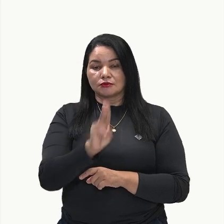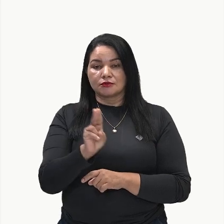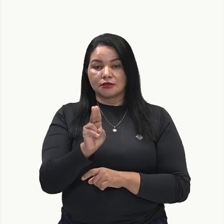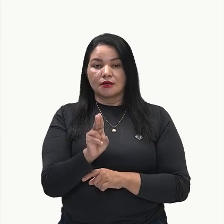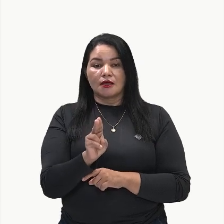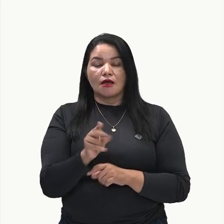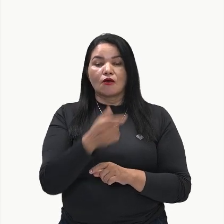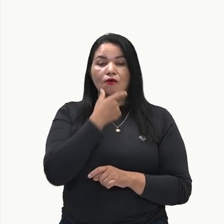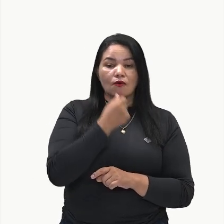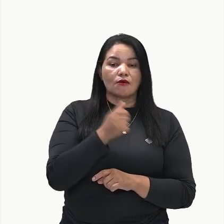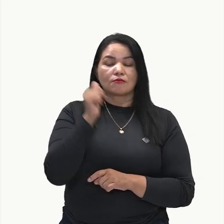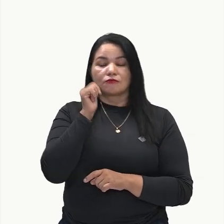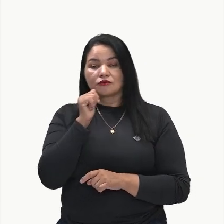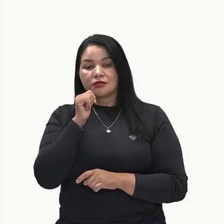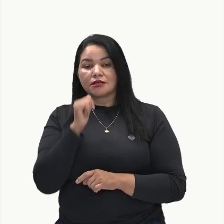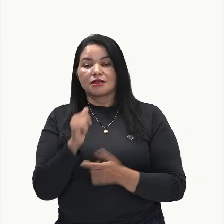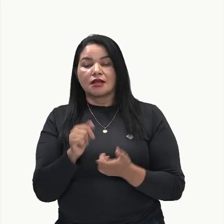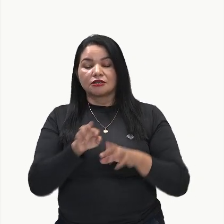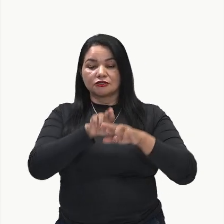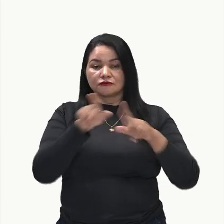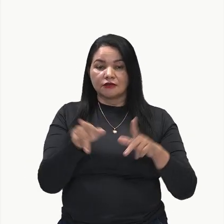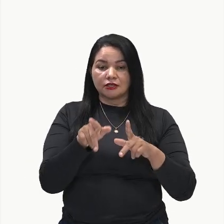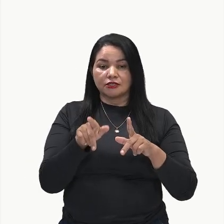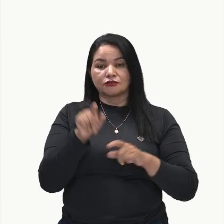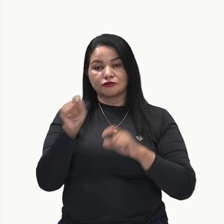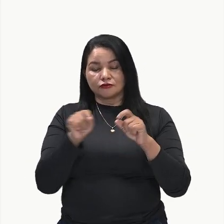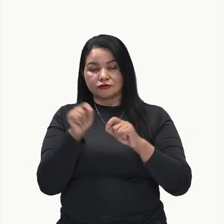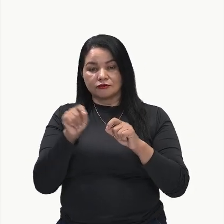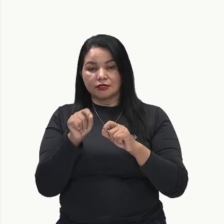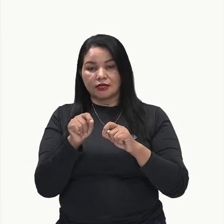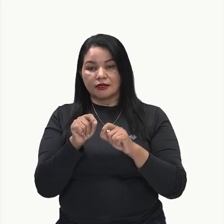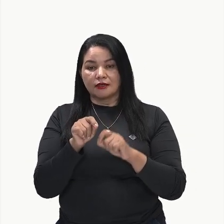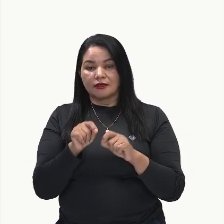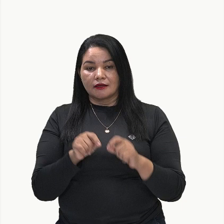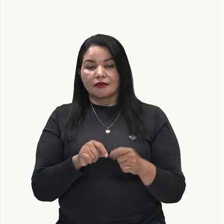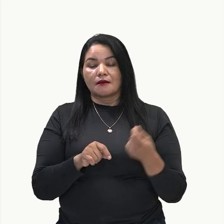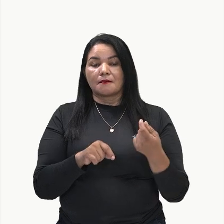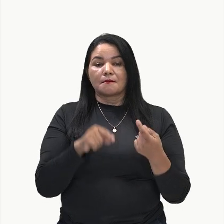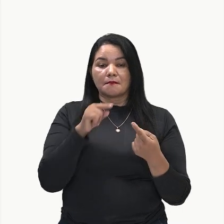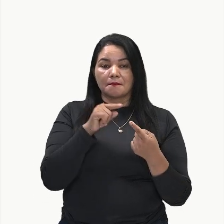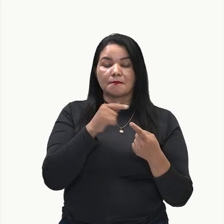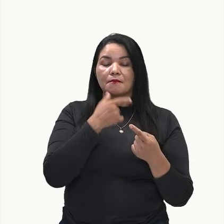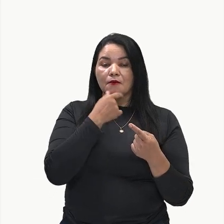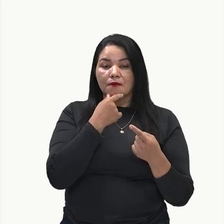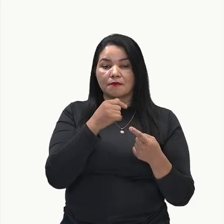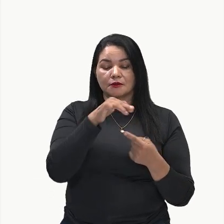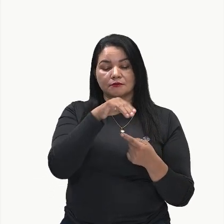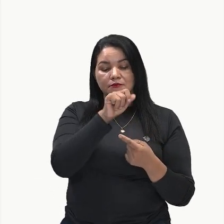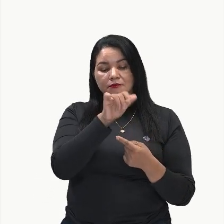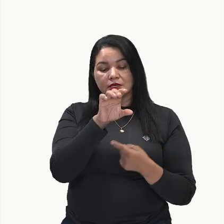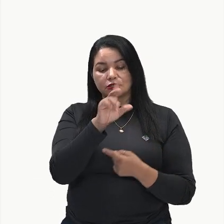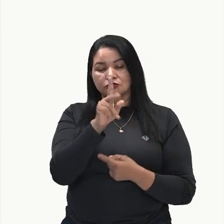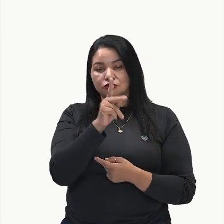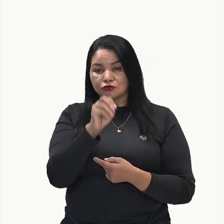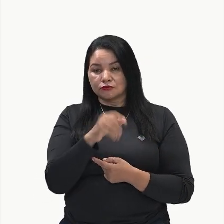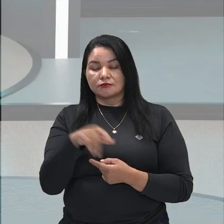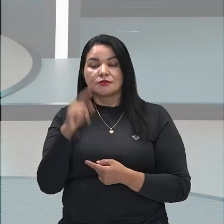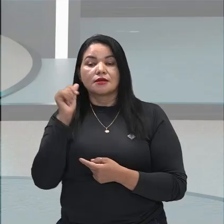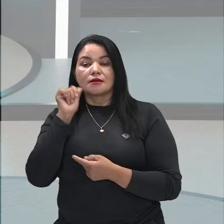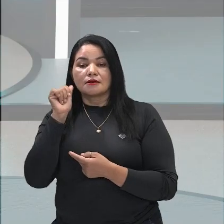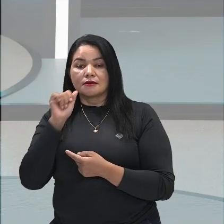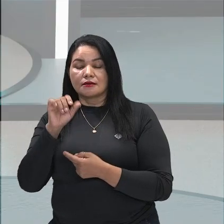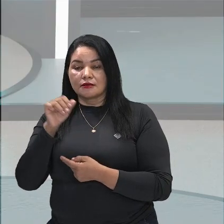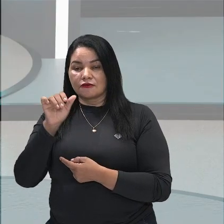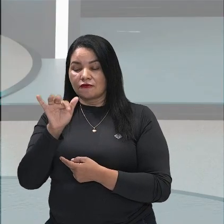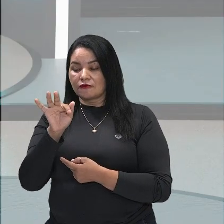masculino. O que vai diferenciar é a palavra hembra, que é fêmea, e macho, que é macho. Saindo dos